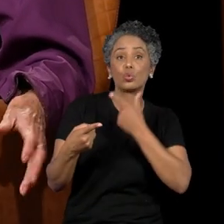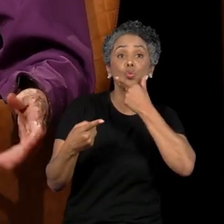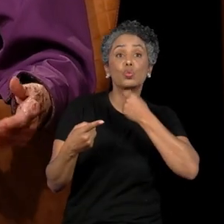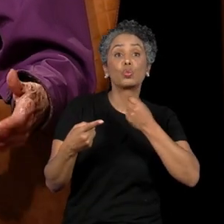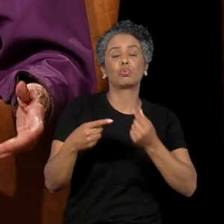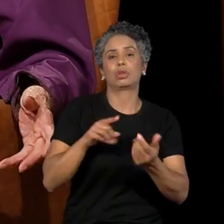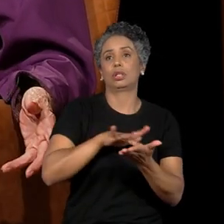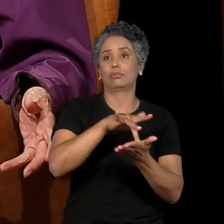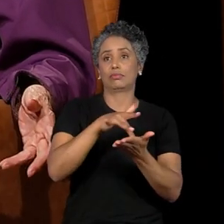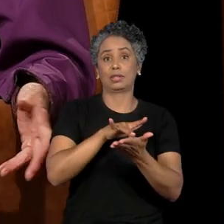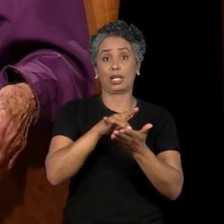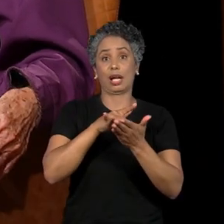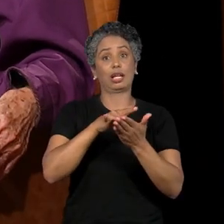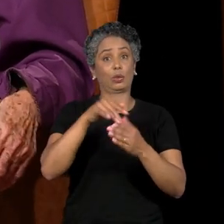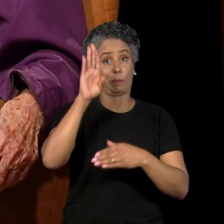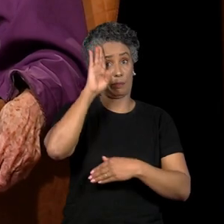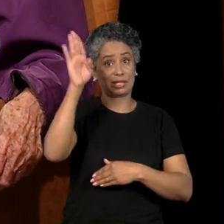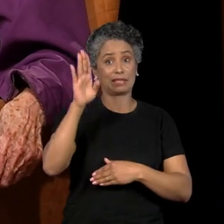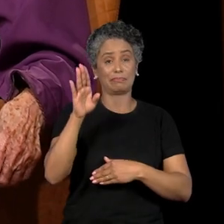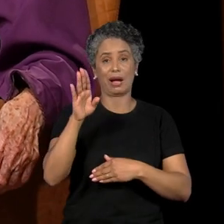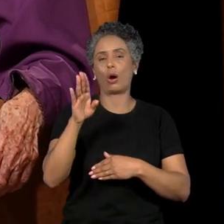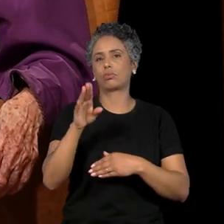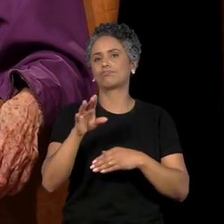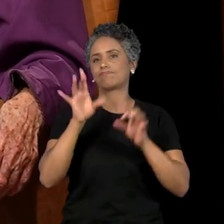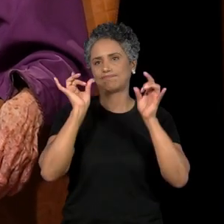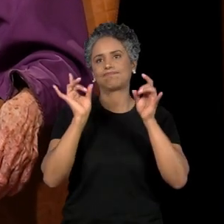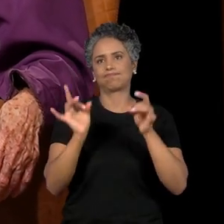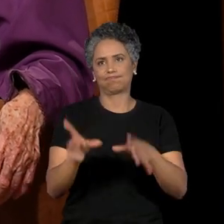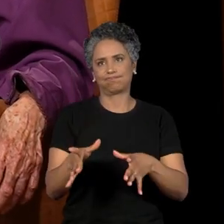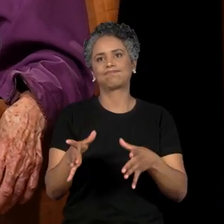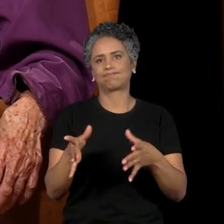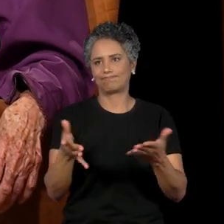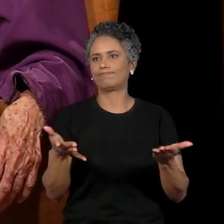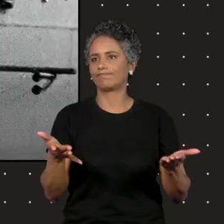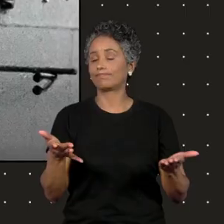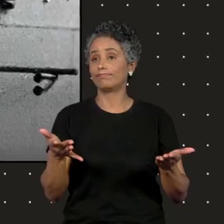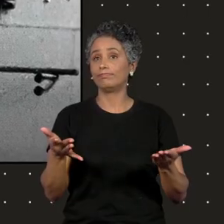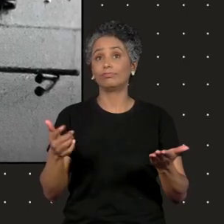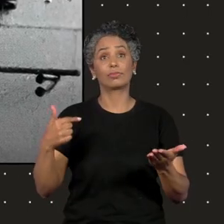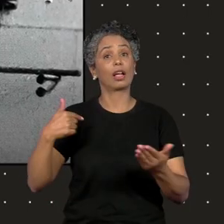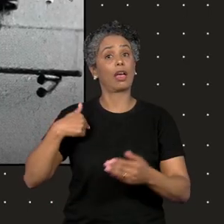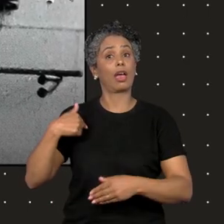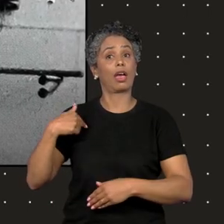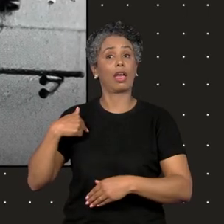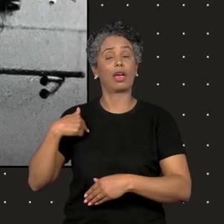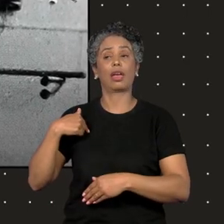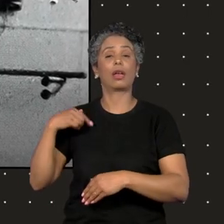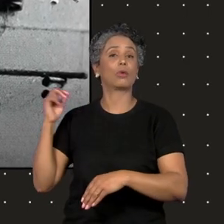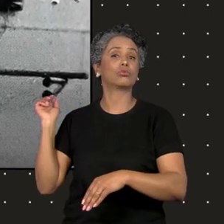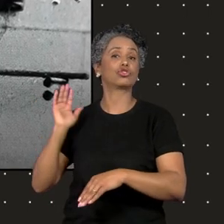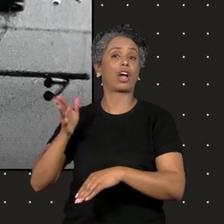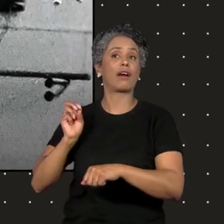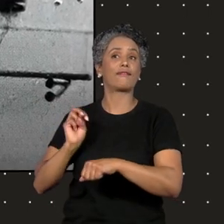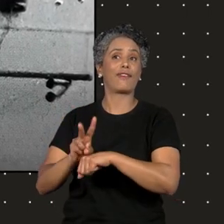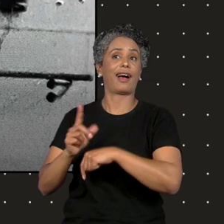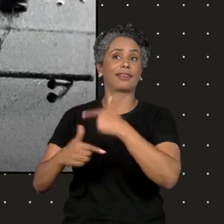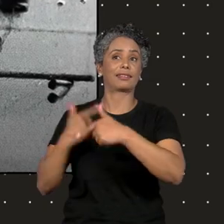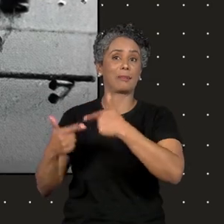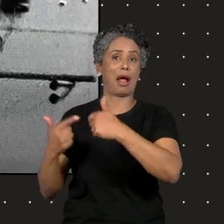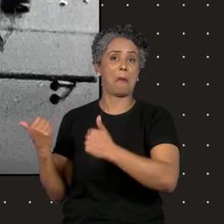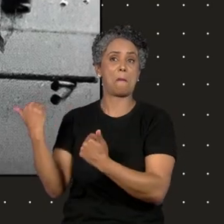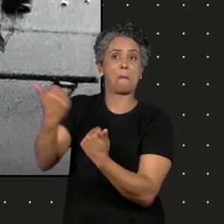né? Fez os exercícios, aprendeu a fazer exercício, e quem ficou na dança fui eu.